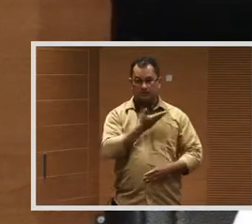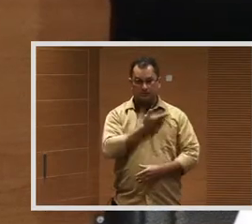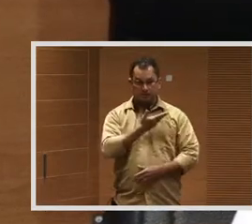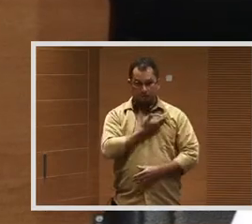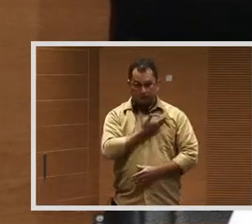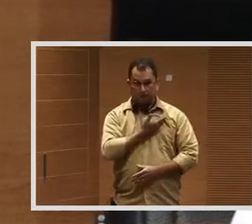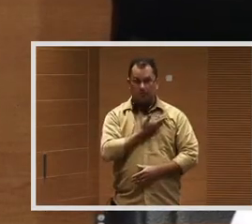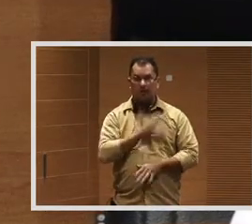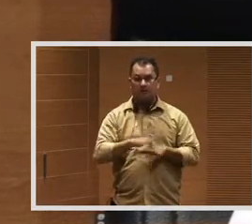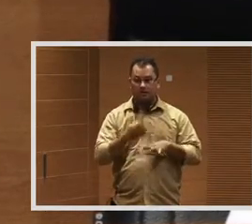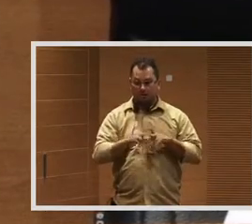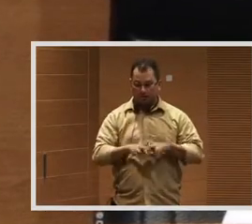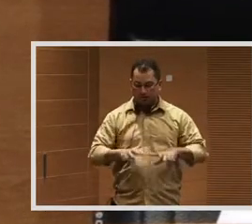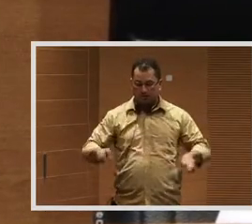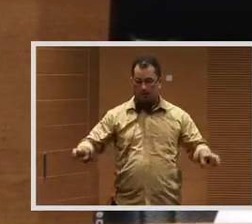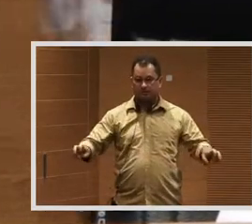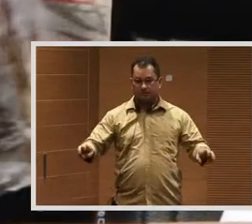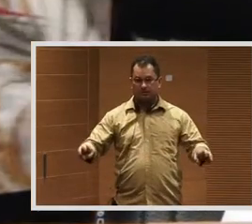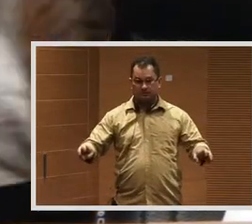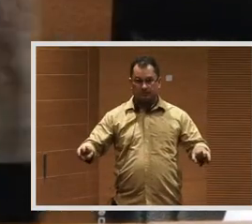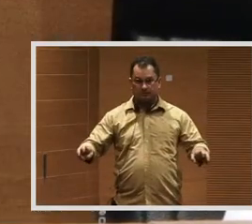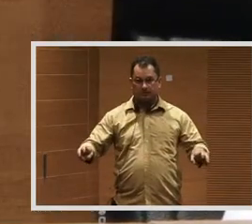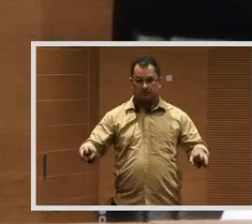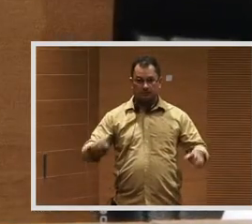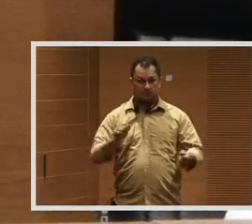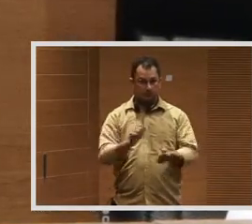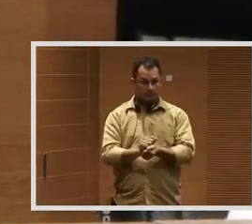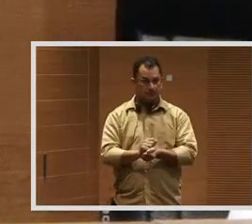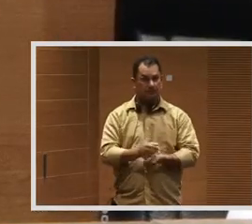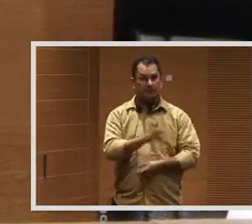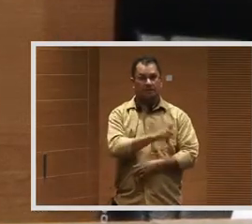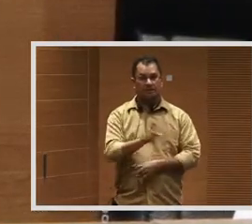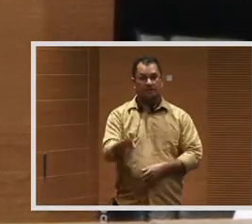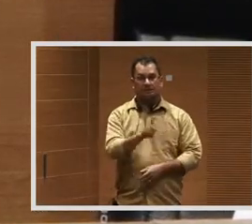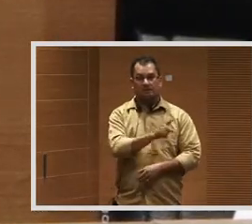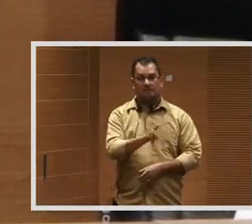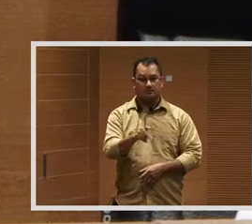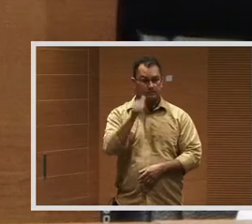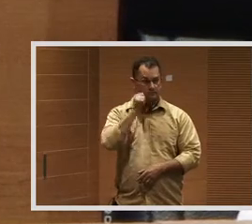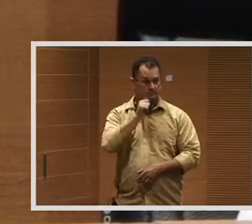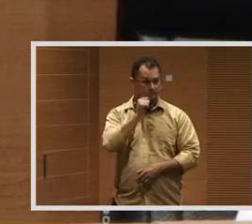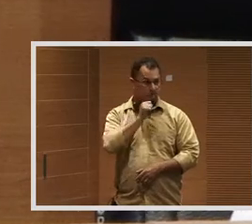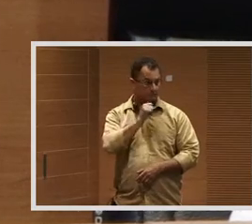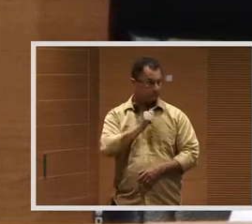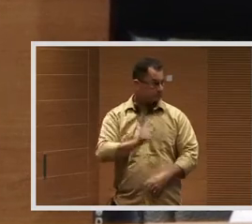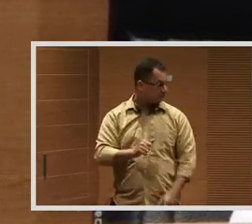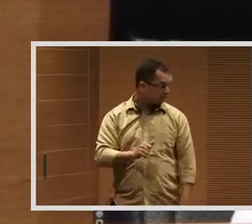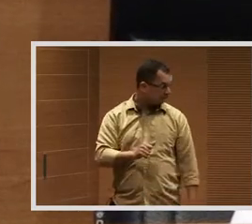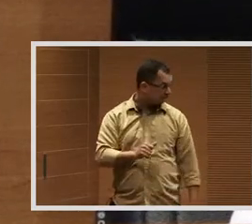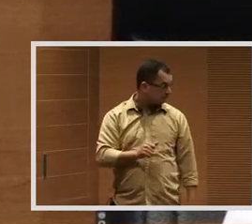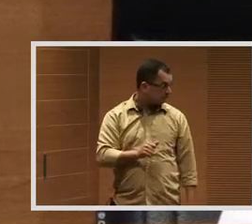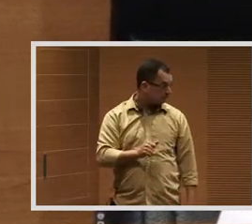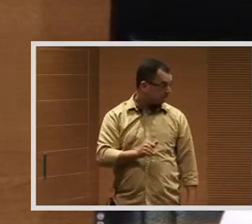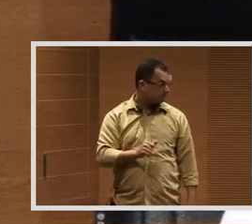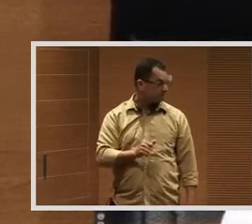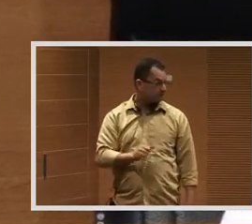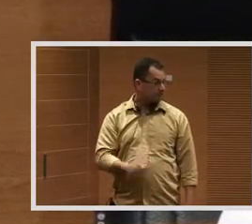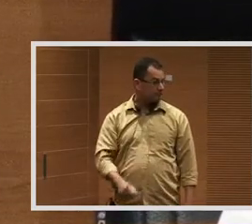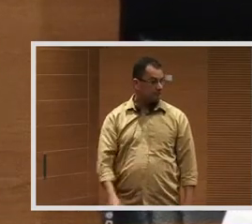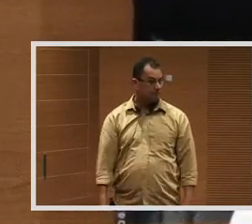vão compor a mesa conosco. Tá? Professora Maria. Quem?